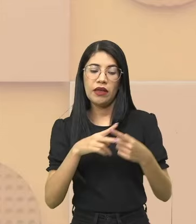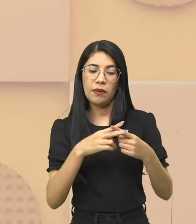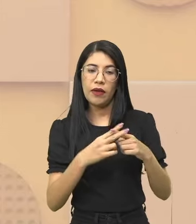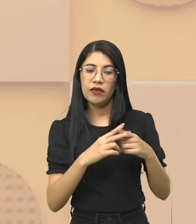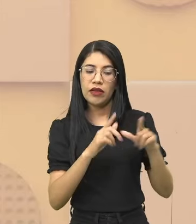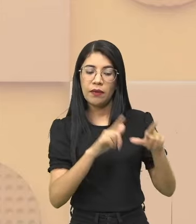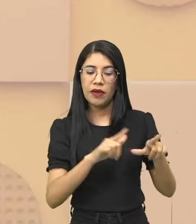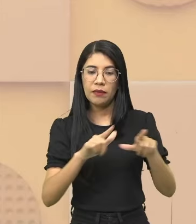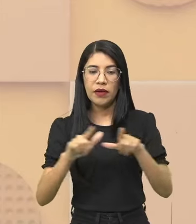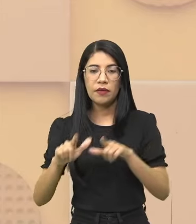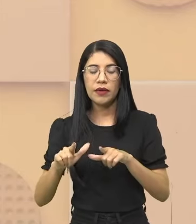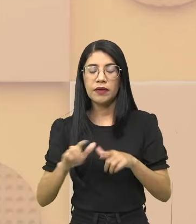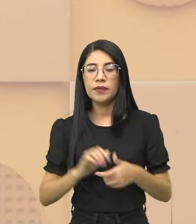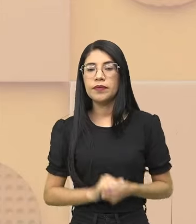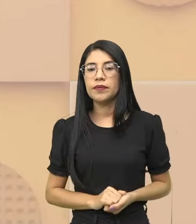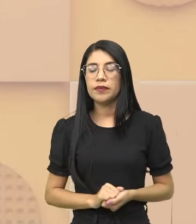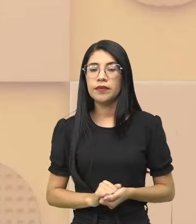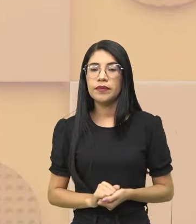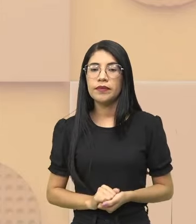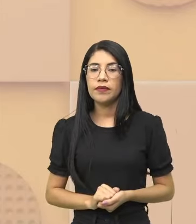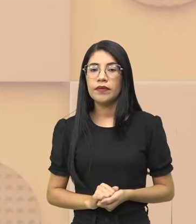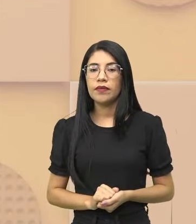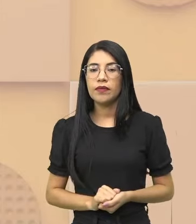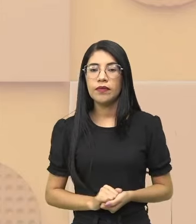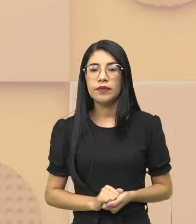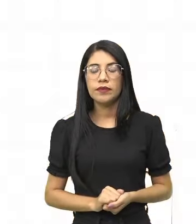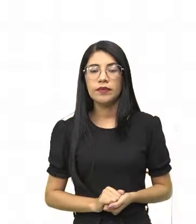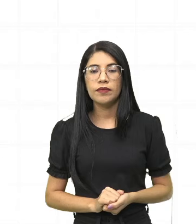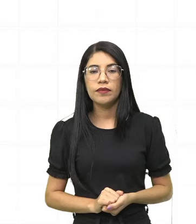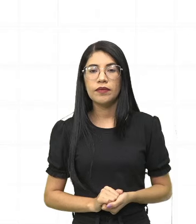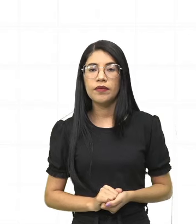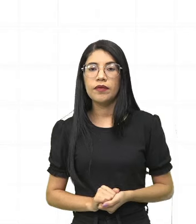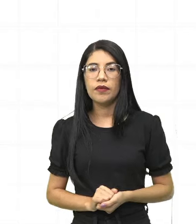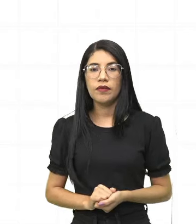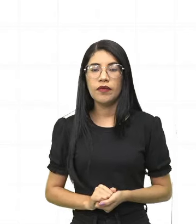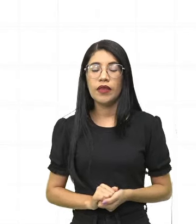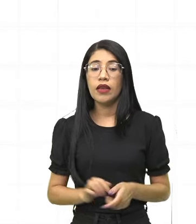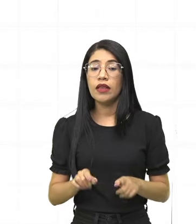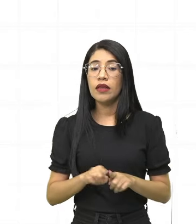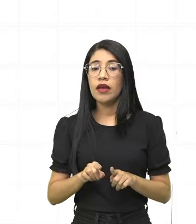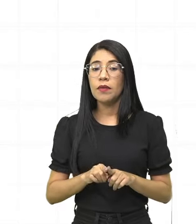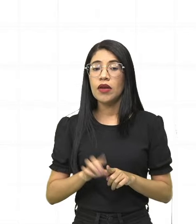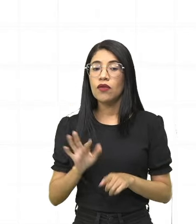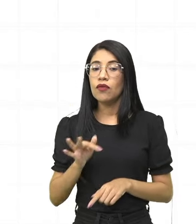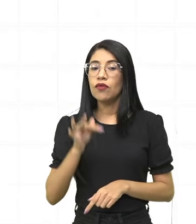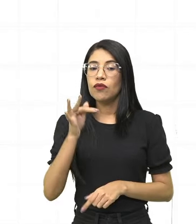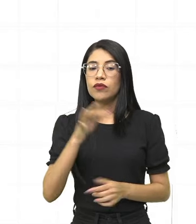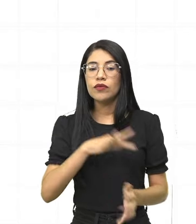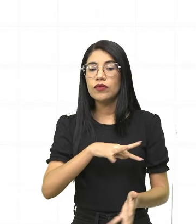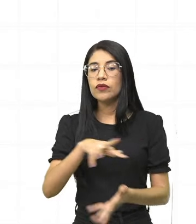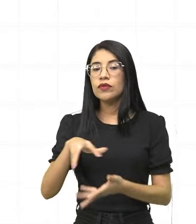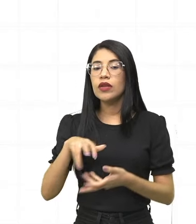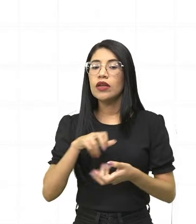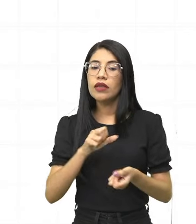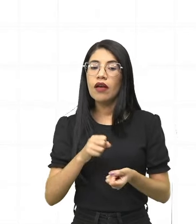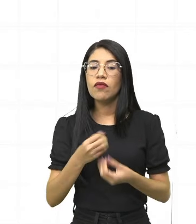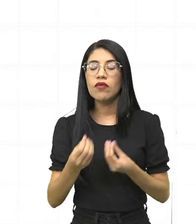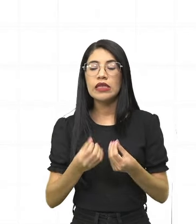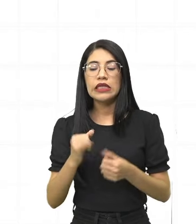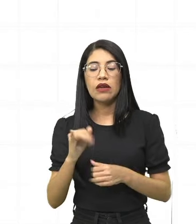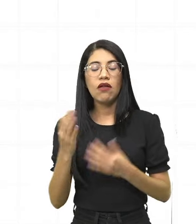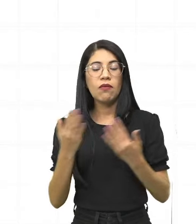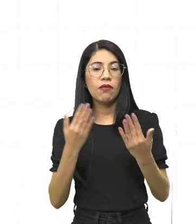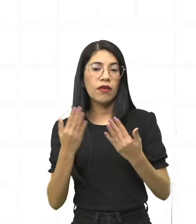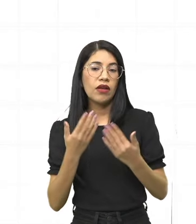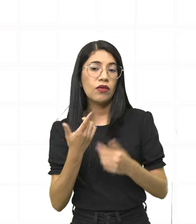instalado. Então, seria uma das vantagens. Temos também um futuro sustentável, né? Com relação às outras fontes de